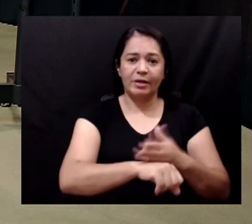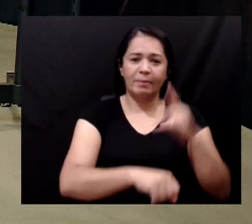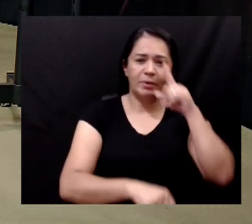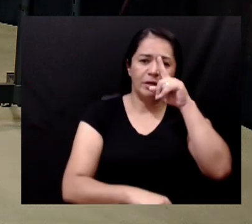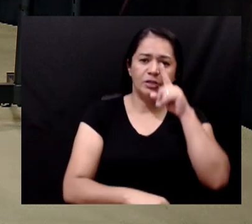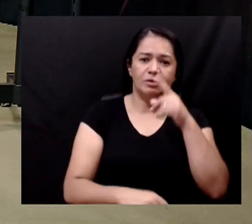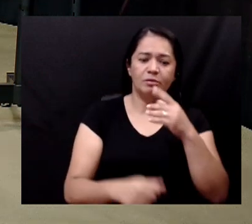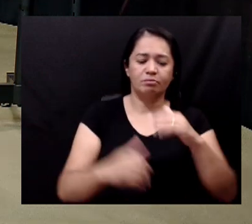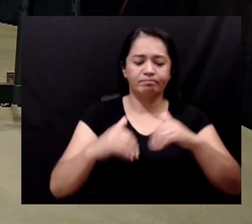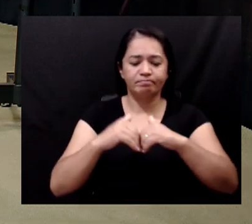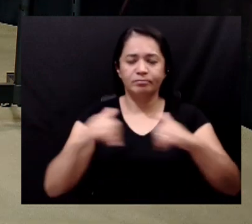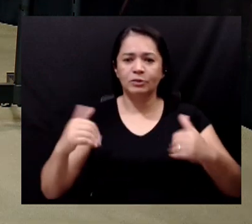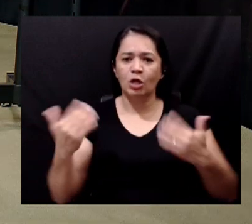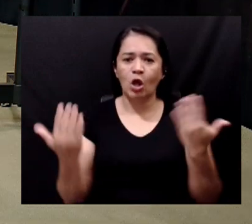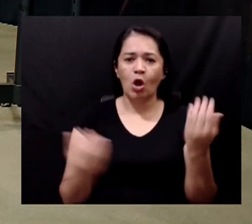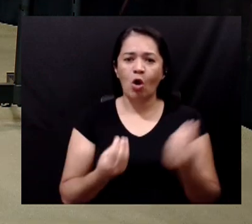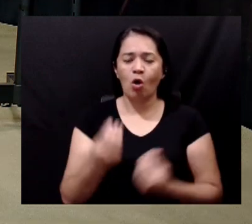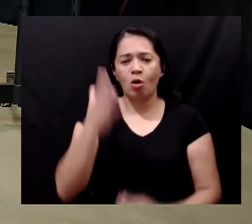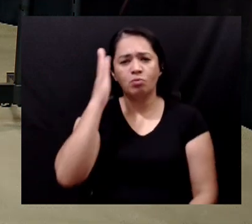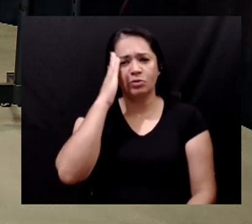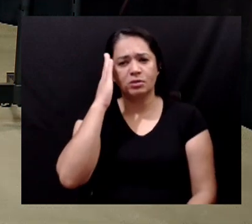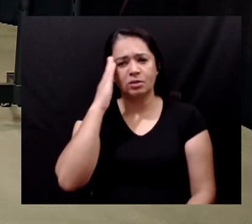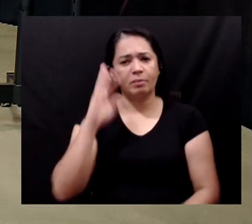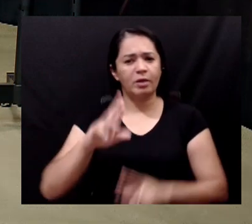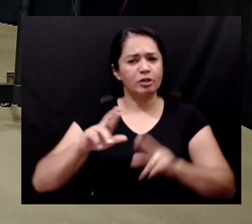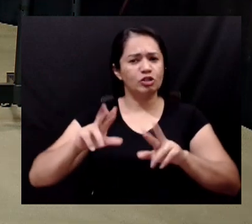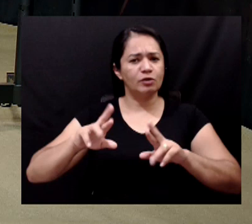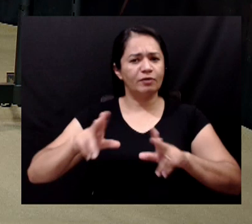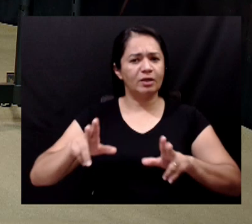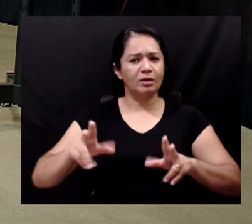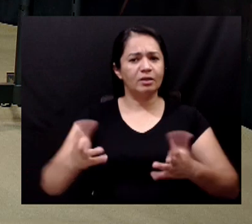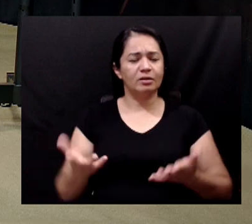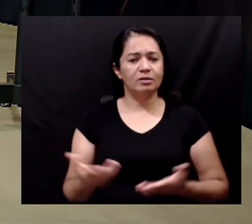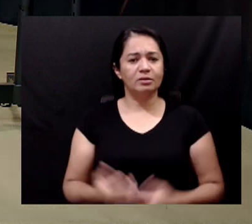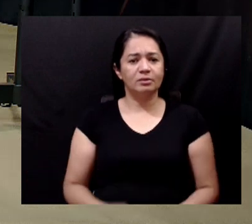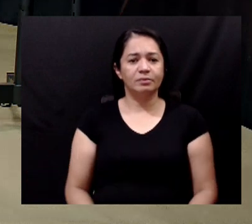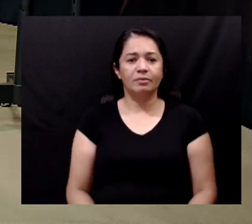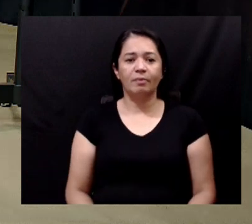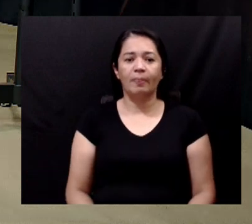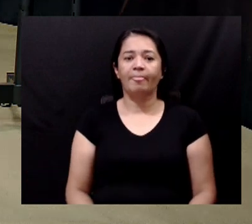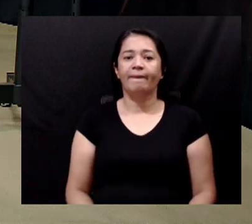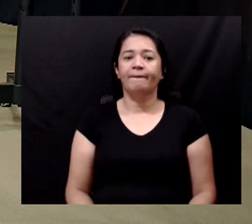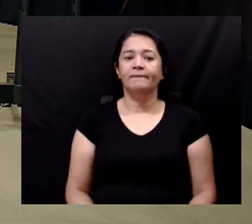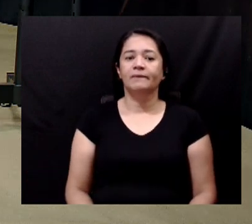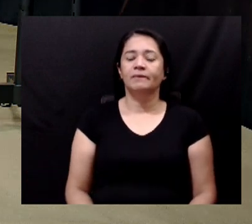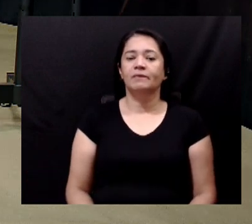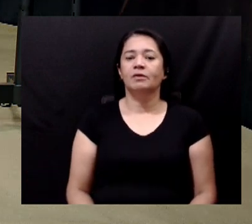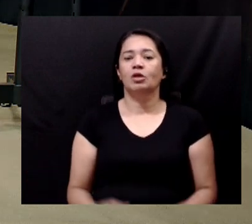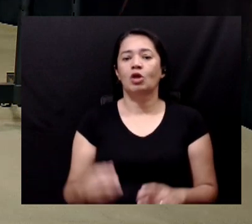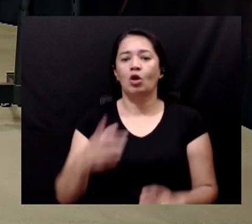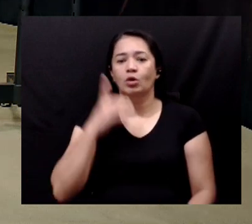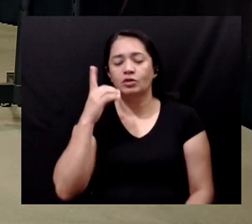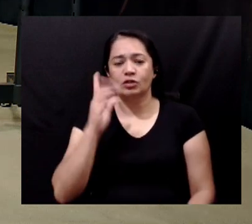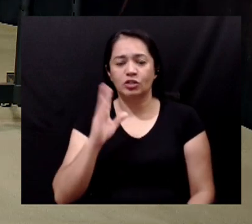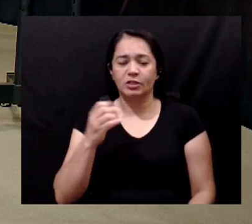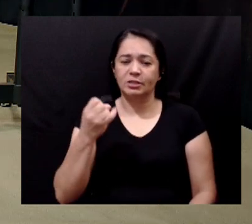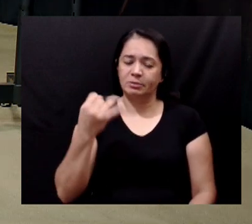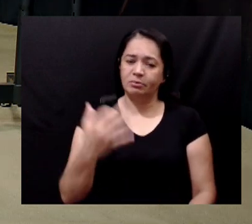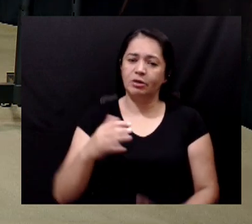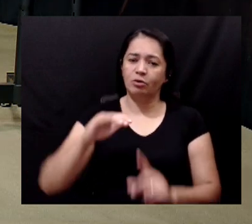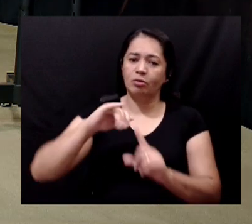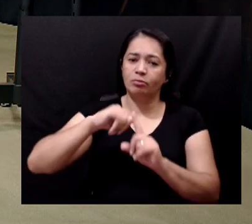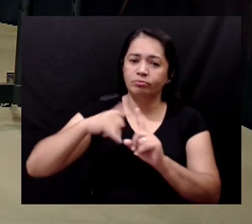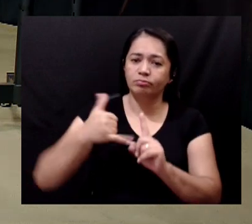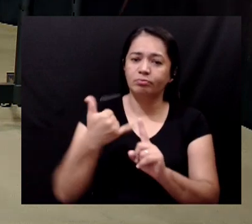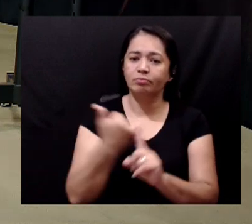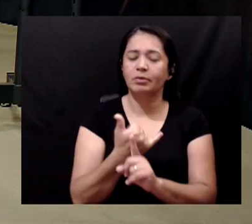disso? Doutor Márcio deu até a questão aí do cyberbullying, né, do bullying, desses desafios, mas na questão psicológica, como